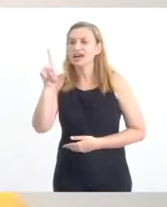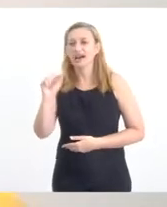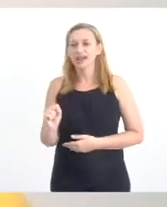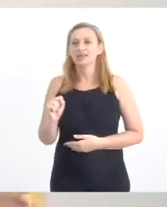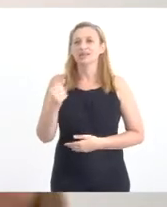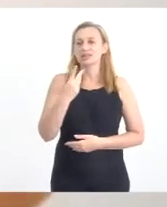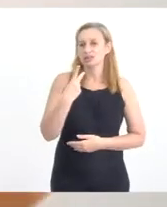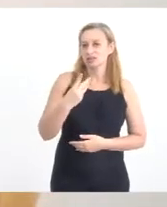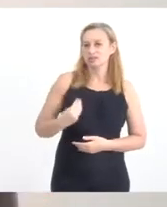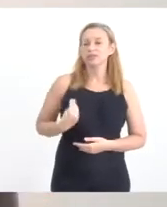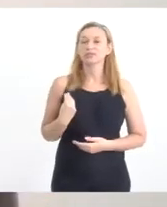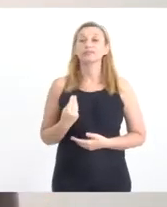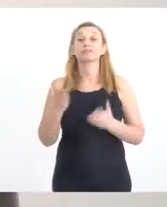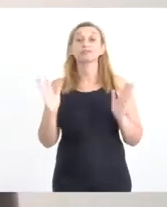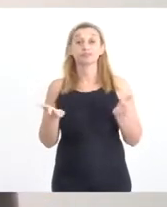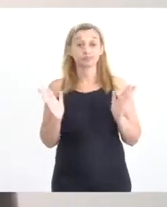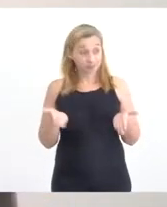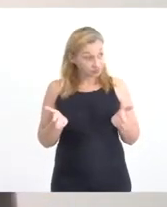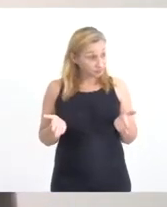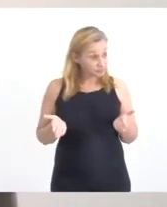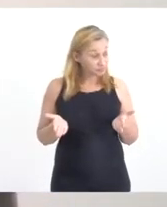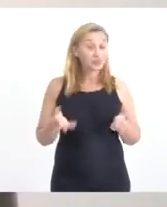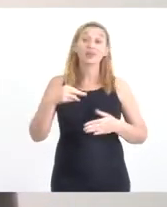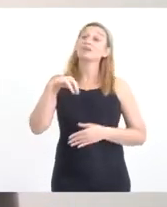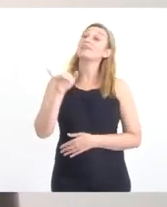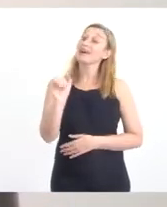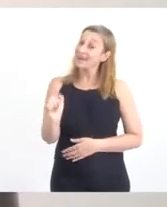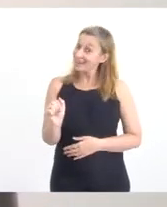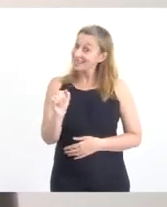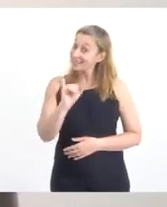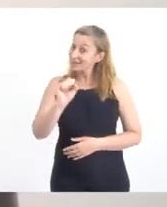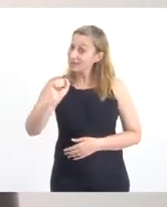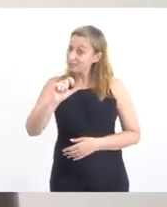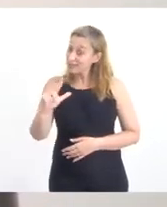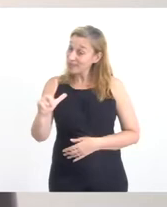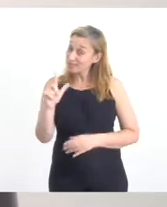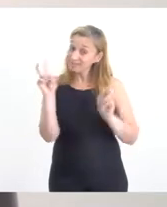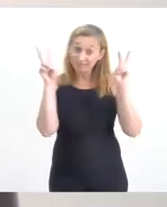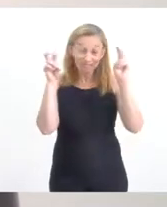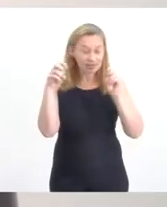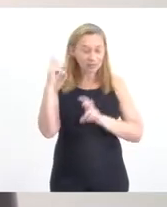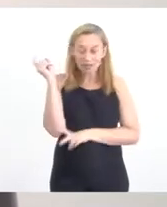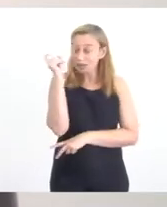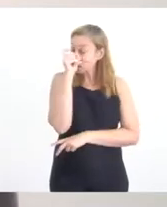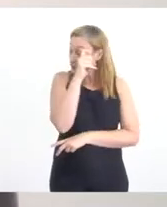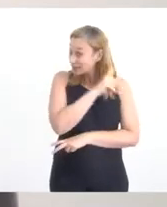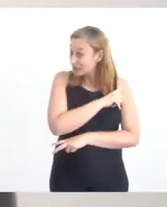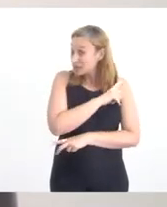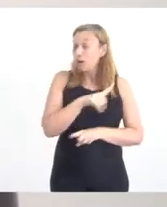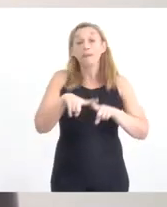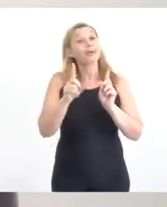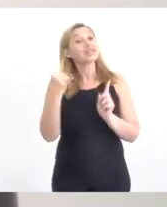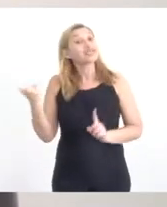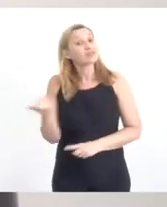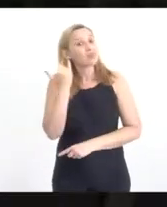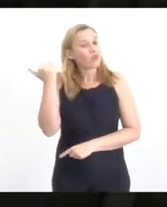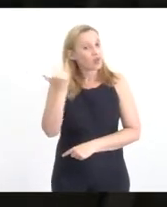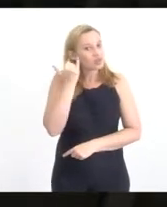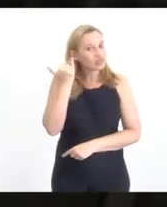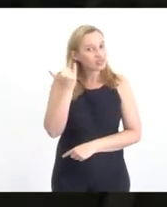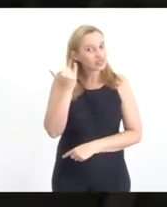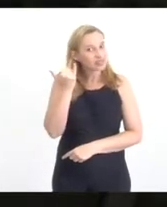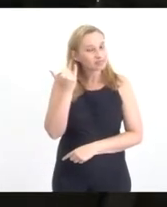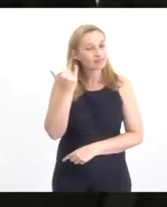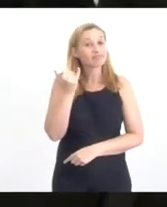sua presença bom agora Maria Isabel é um tema tão difícil mais importante e